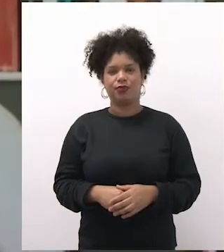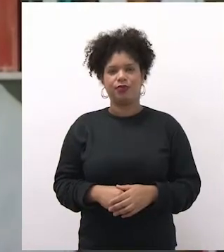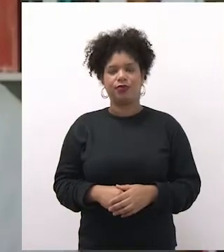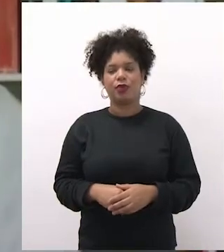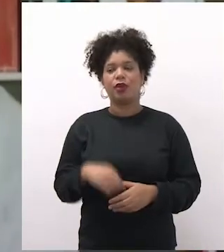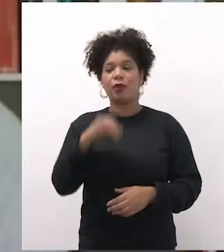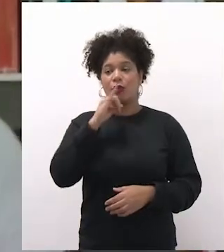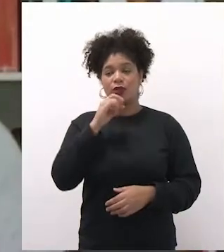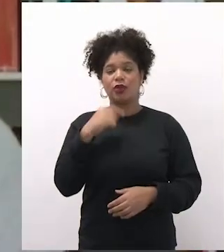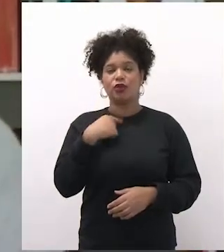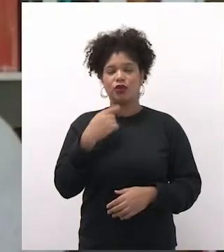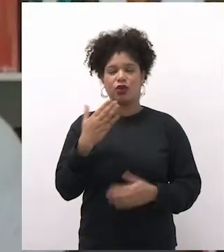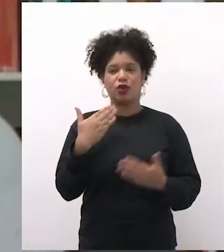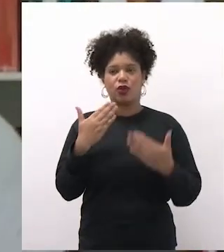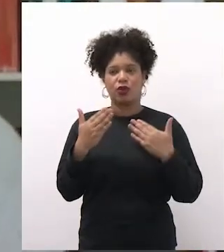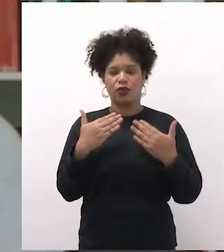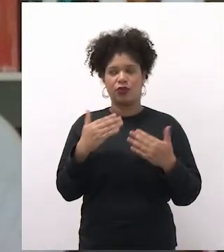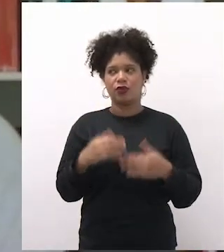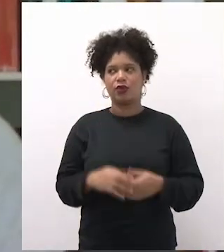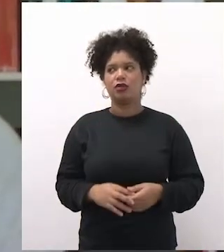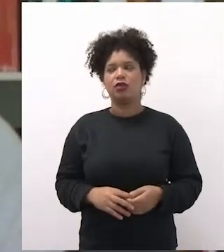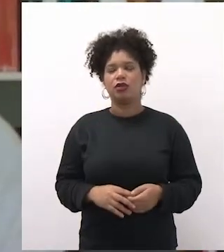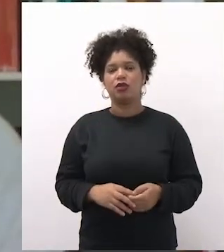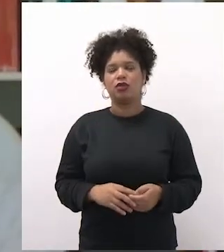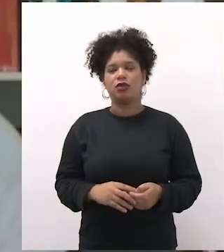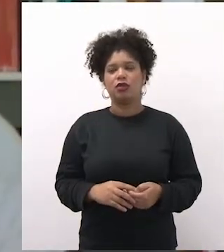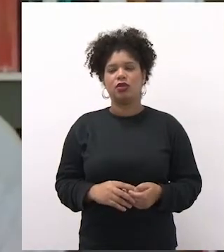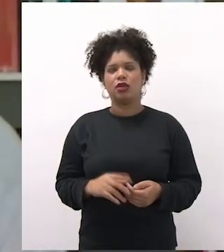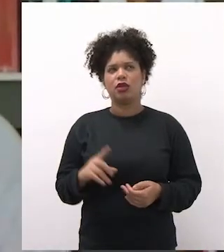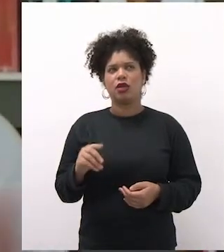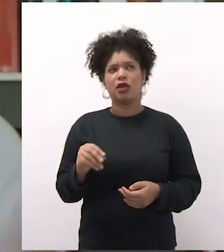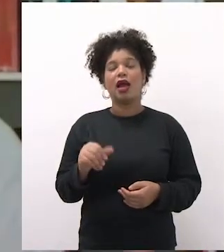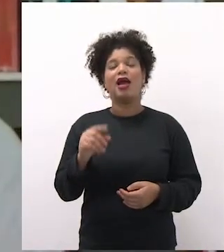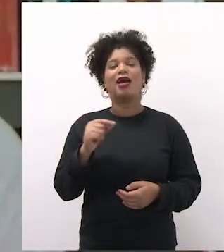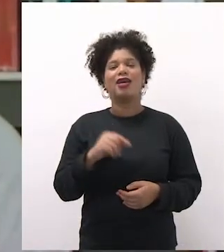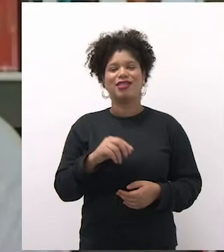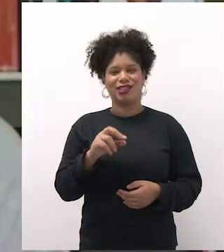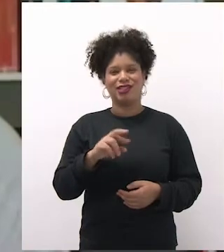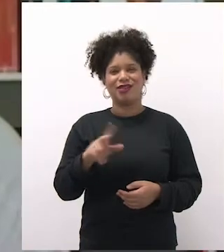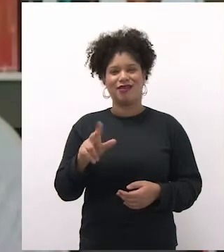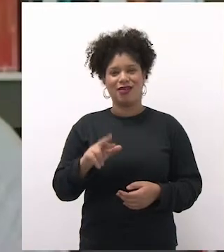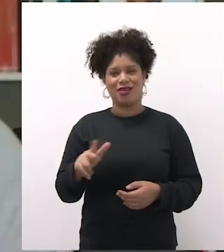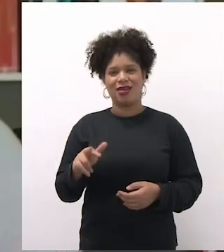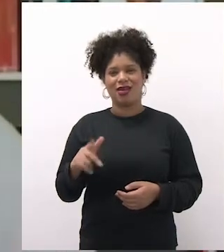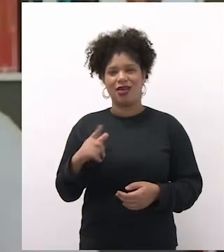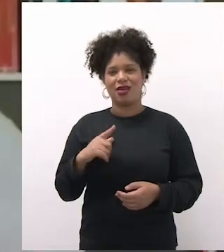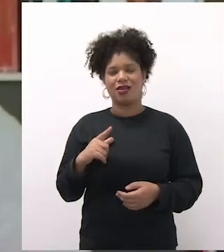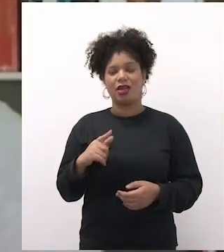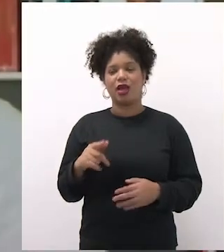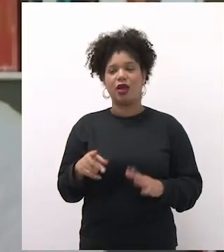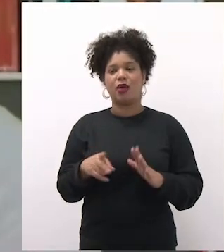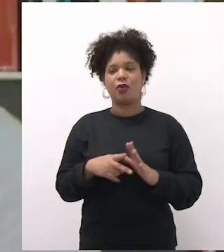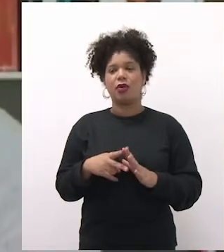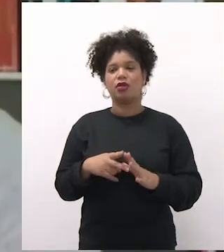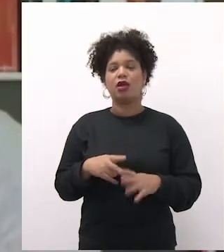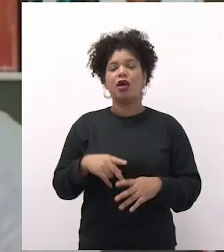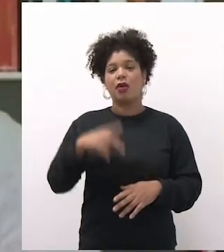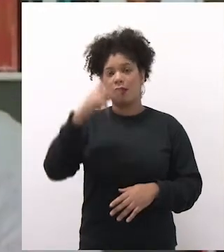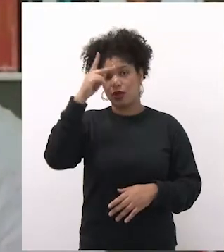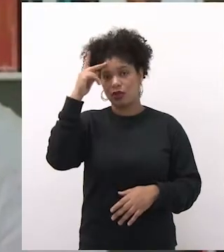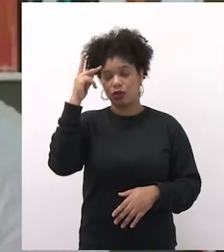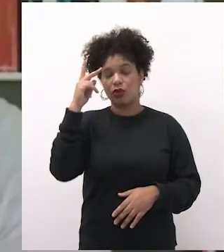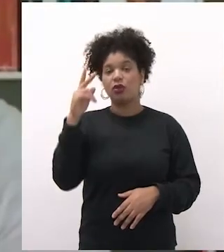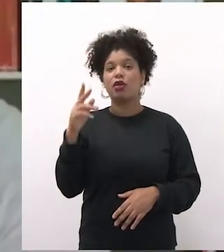nós estávamos falando recentemente sobre esse diferencial que a gente falou no início da nossa fala, sobre trazer uma pessoa especialista.